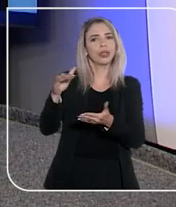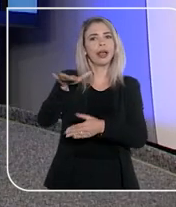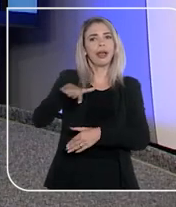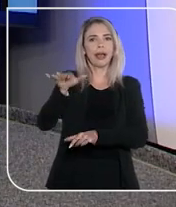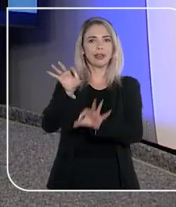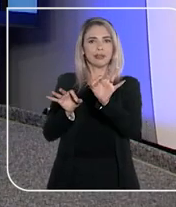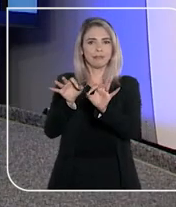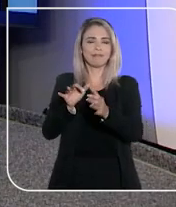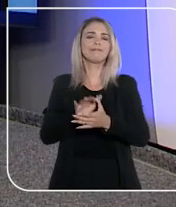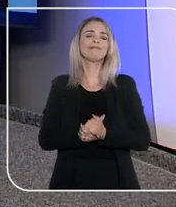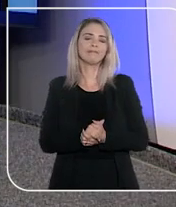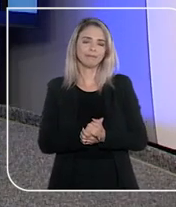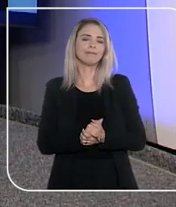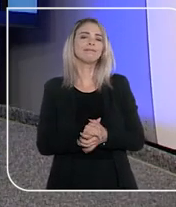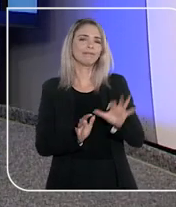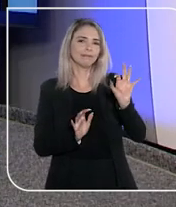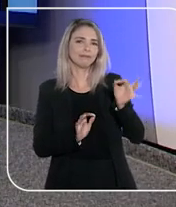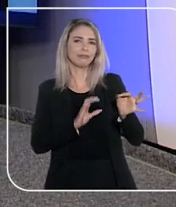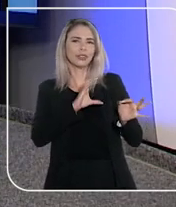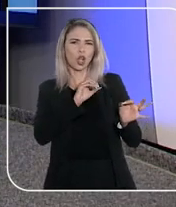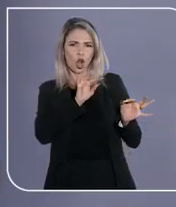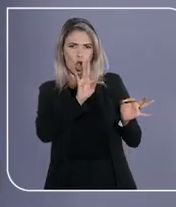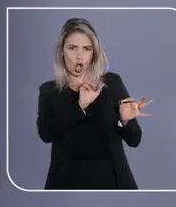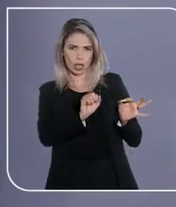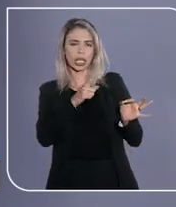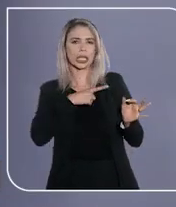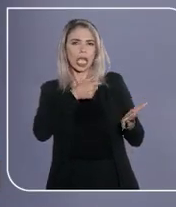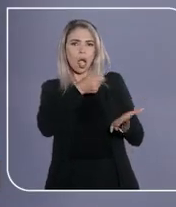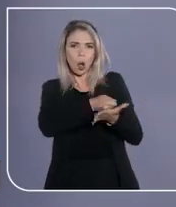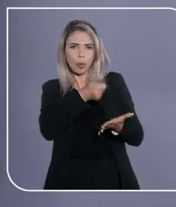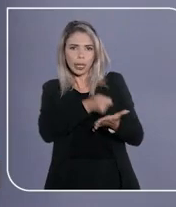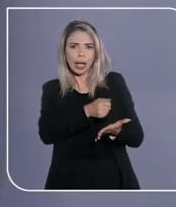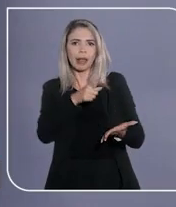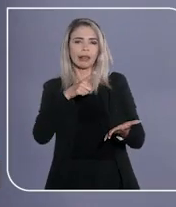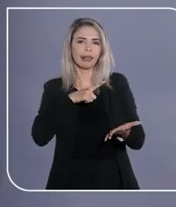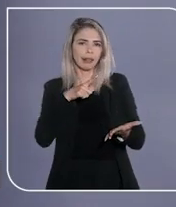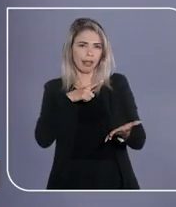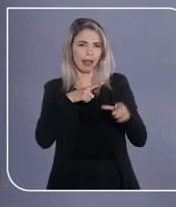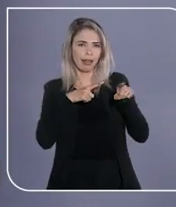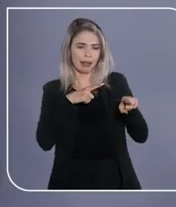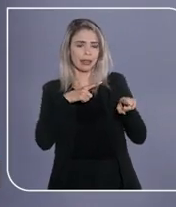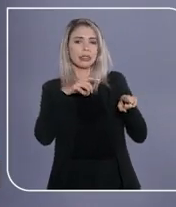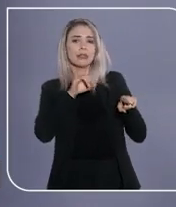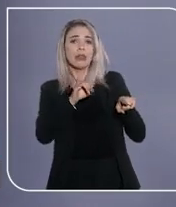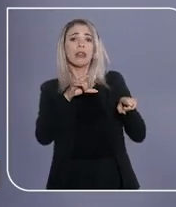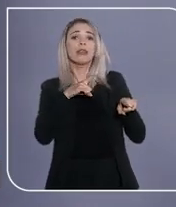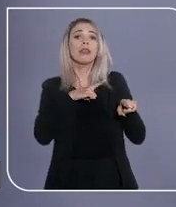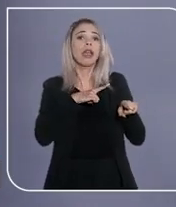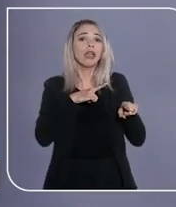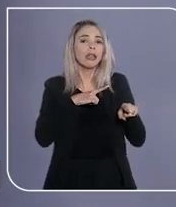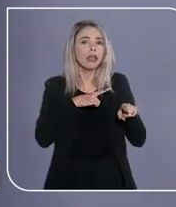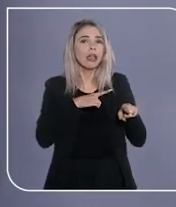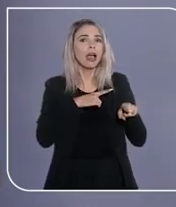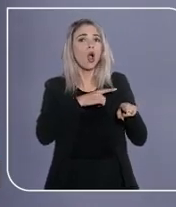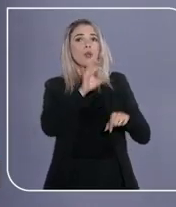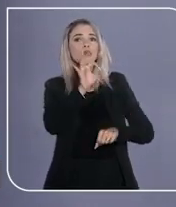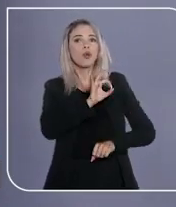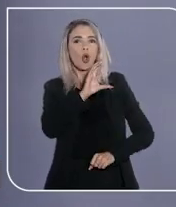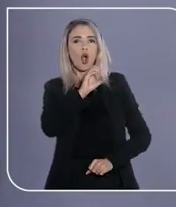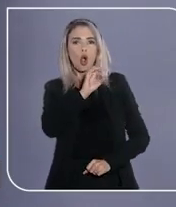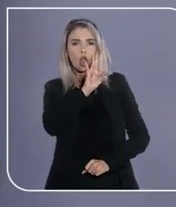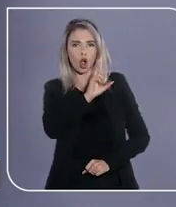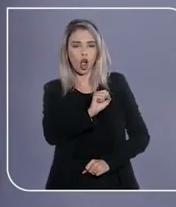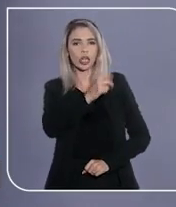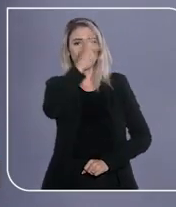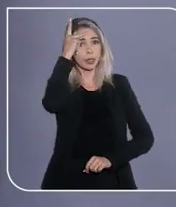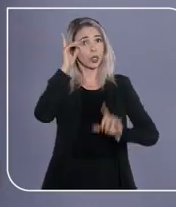sobre essa questão de cotas, né, existe a obrigatoriedade para que os certames eles tenham essa porcentagem de cotas para